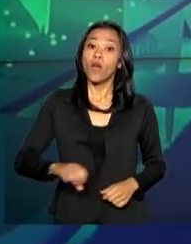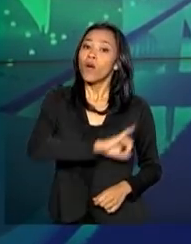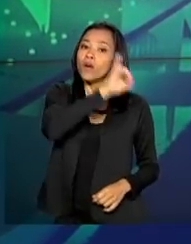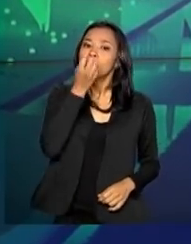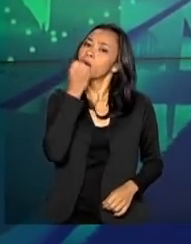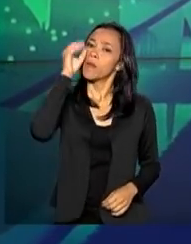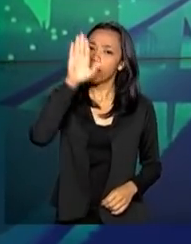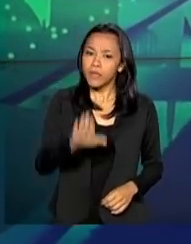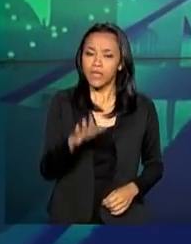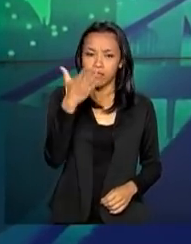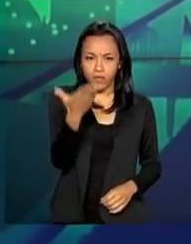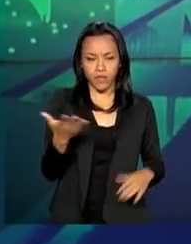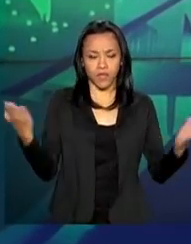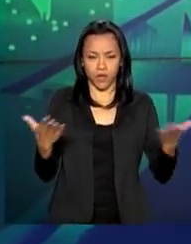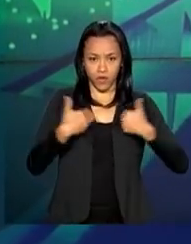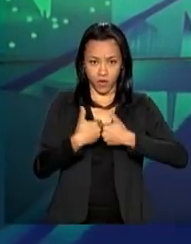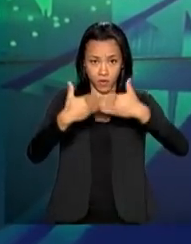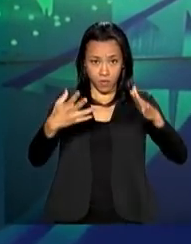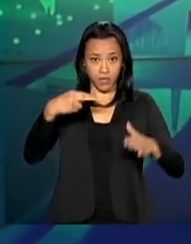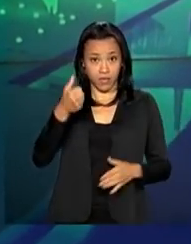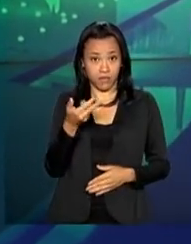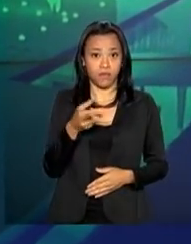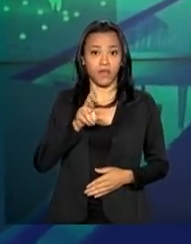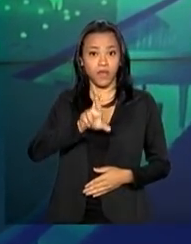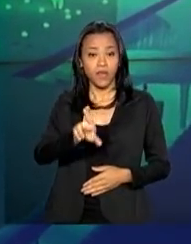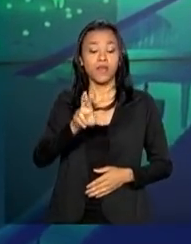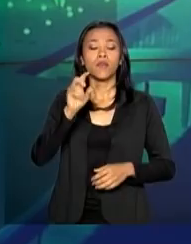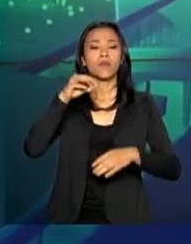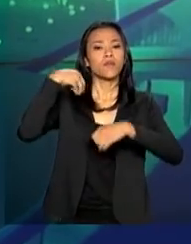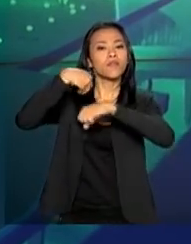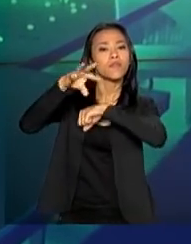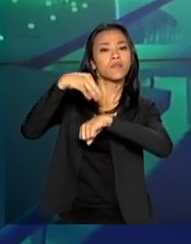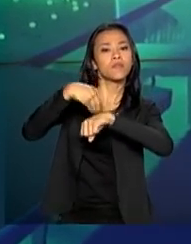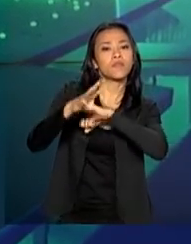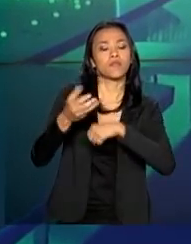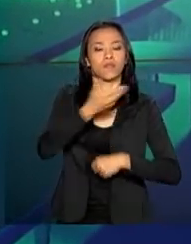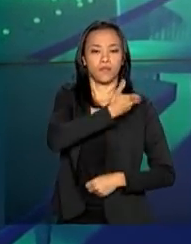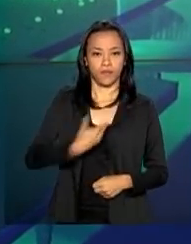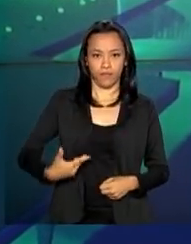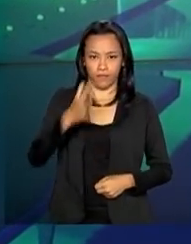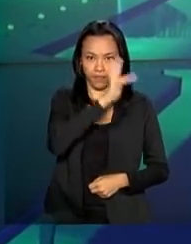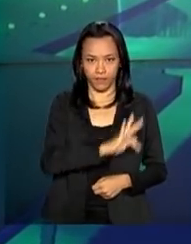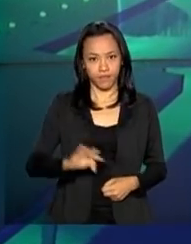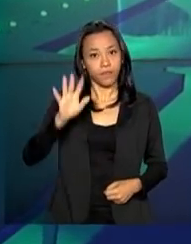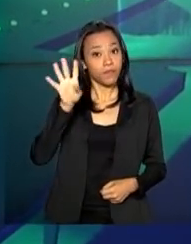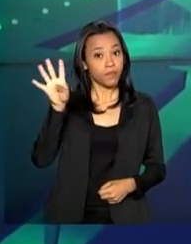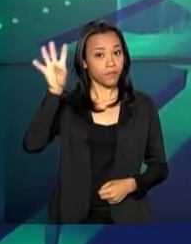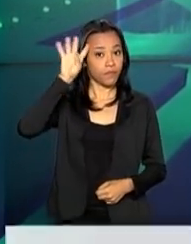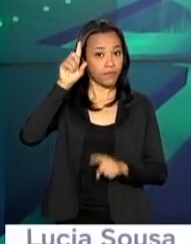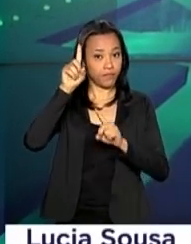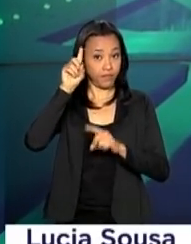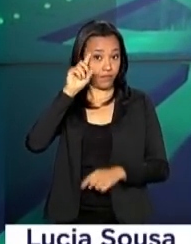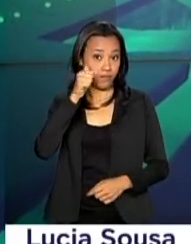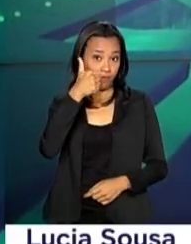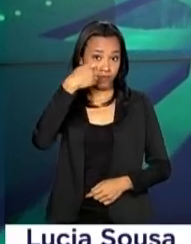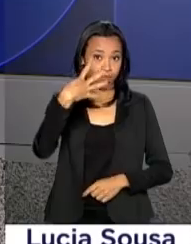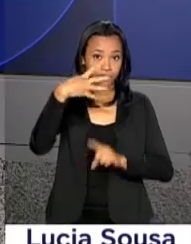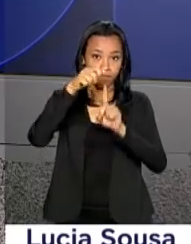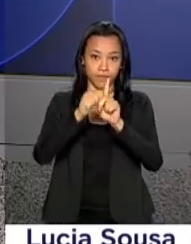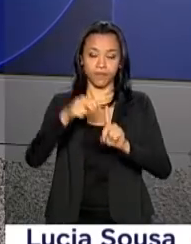Olá, boa tarde para você. Começa agora o Repórter NBR com as notícias do governo federal desta quarta-feira, 14 de